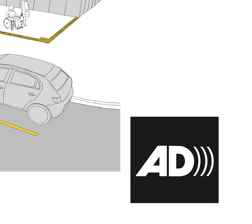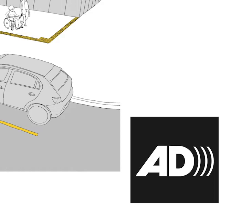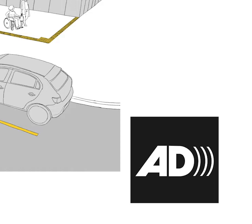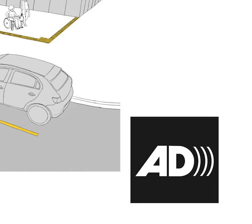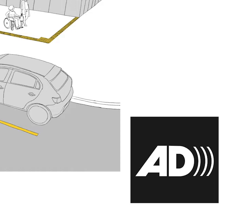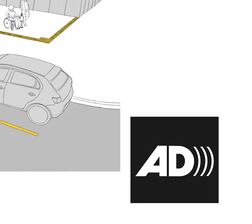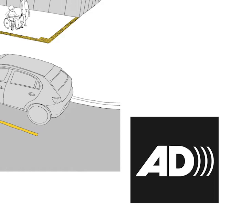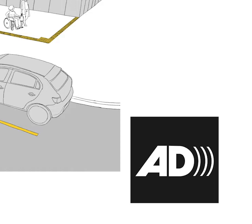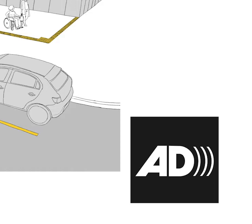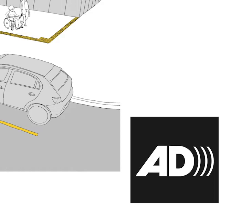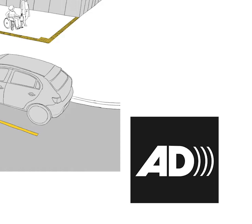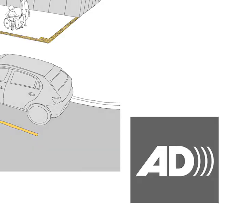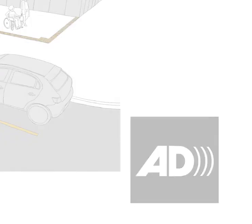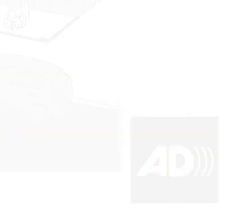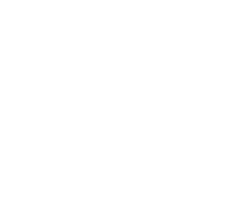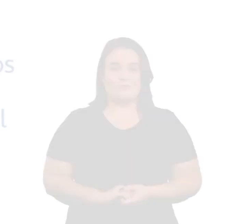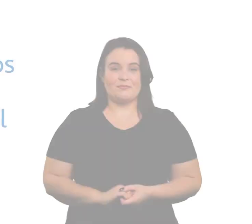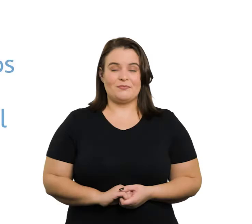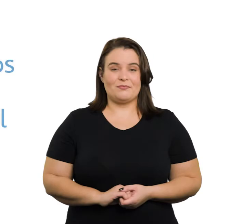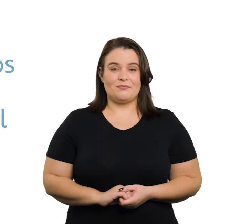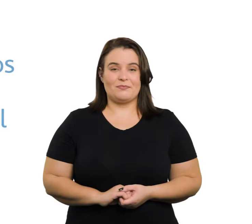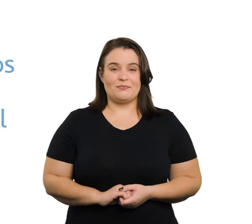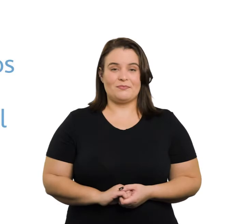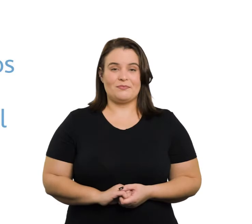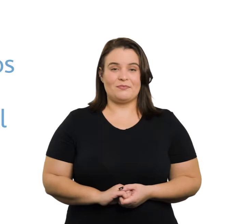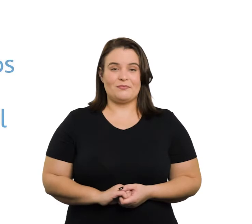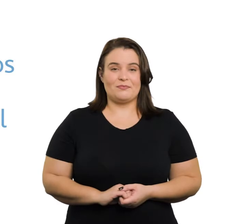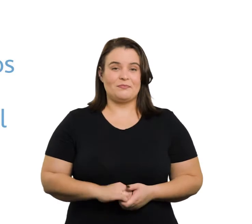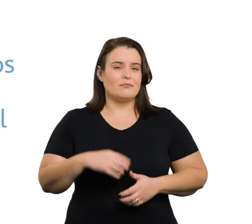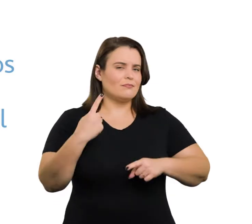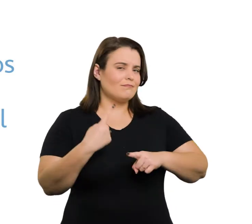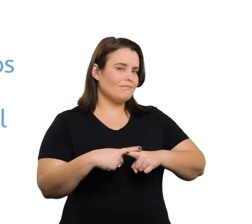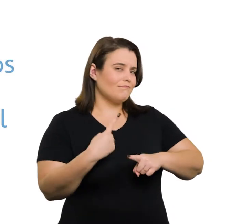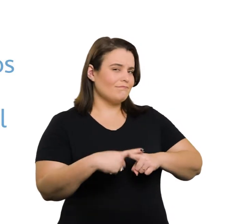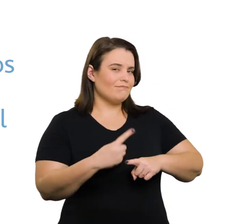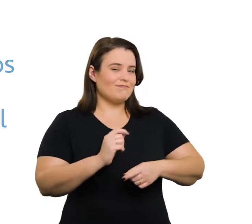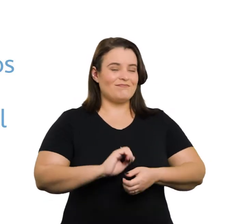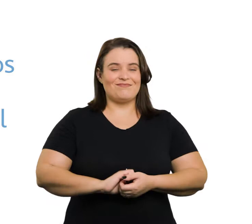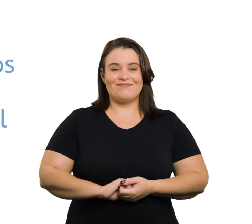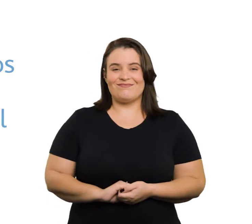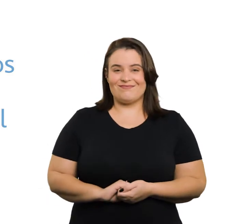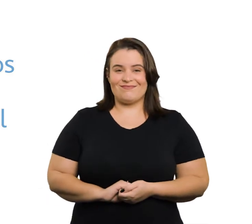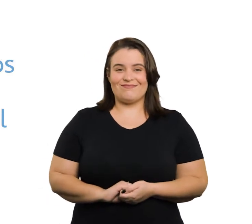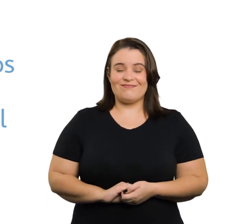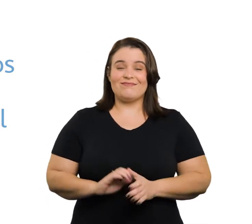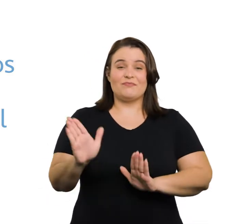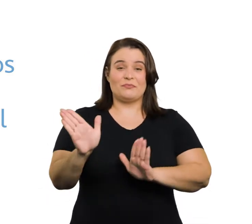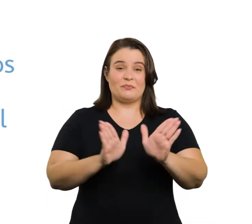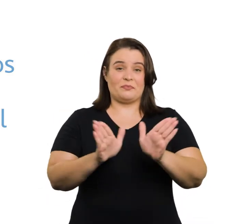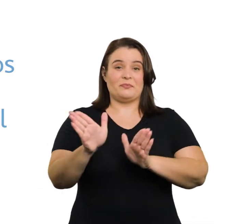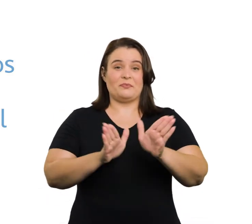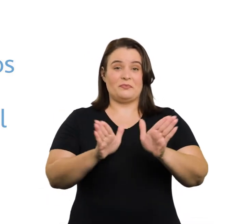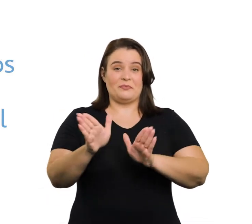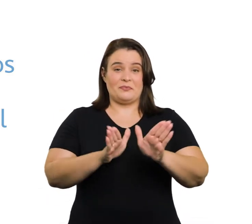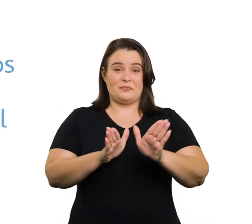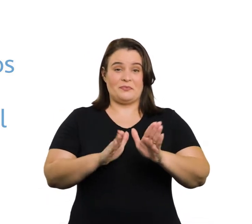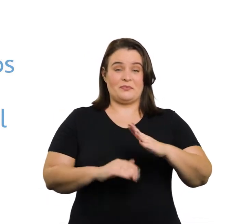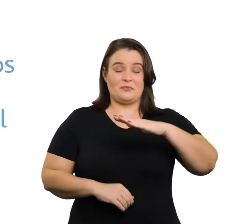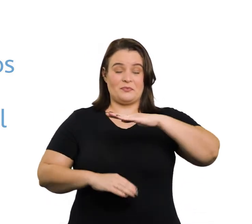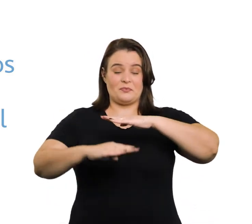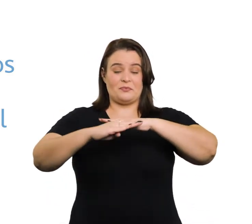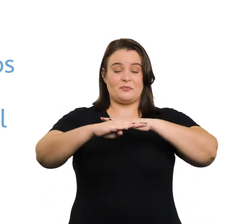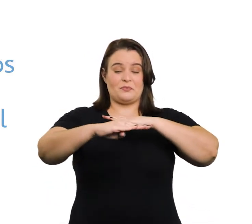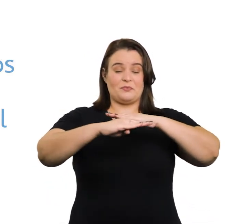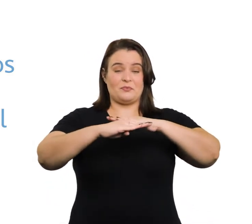da pessoa na faixa de pedestres. Por quê? Na acessibilidade, a faixa elevada